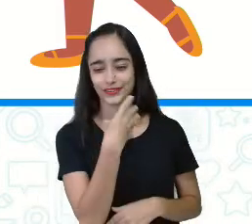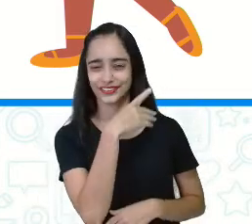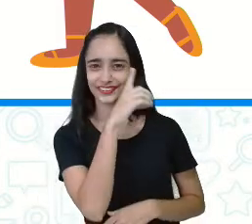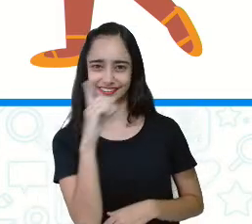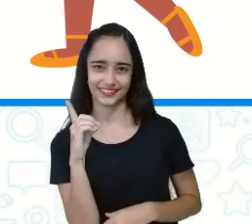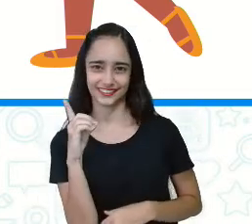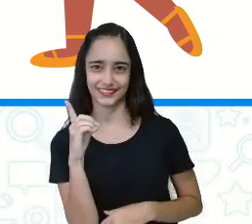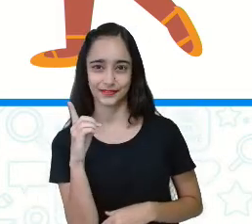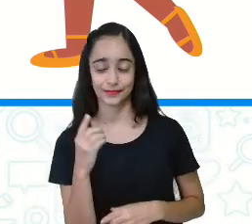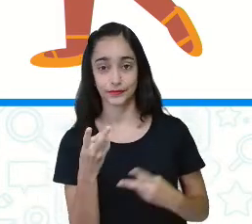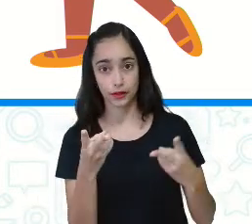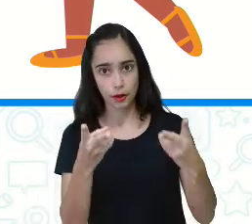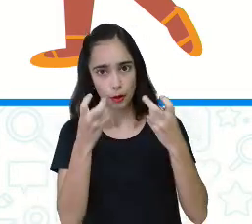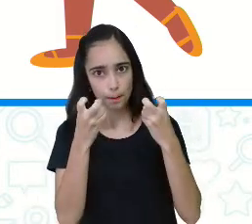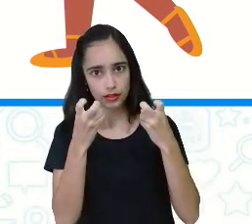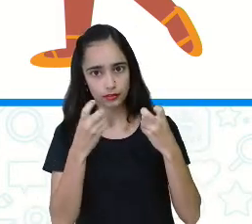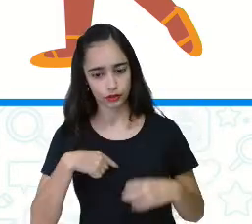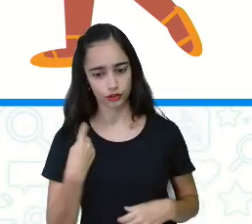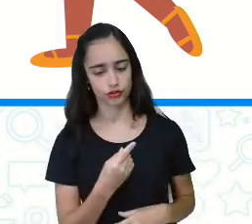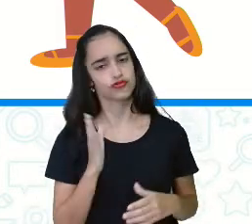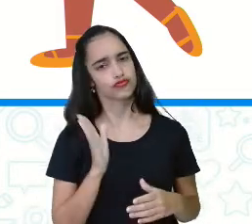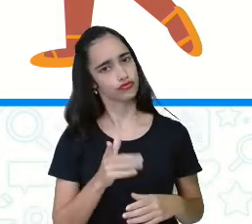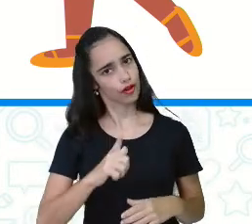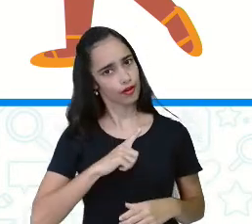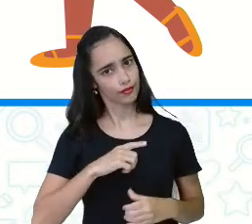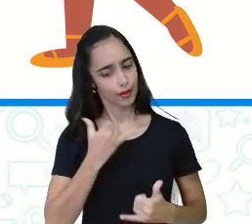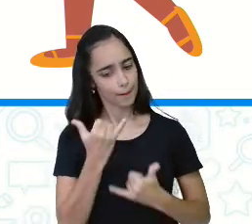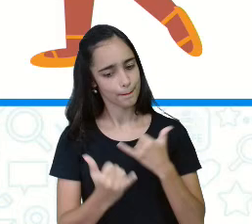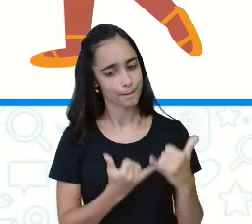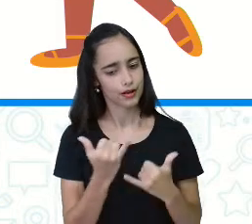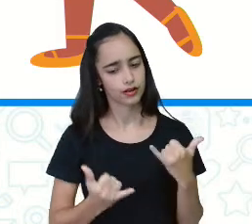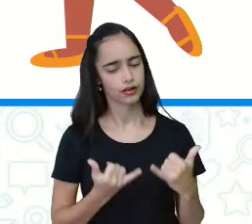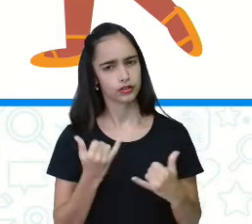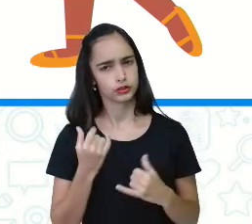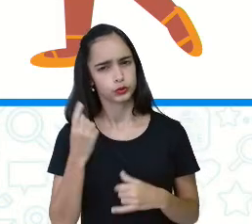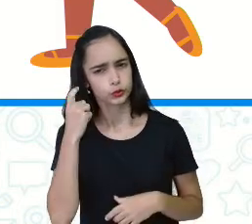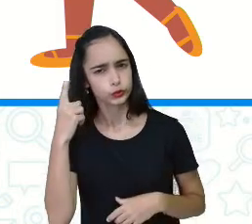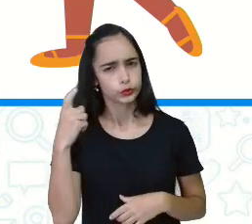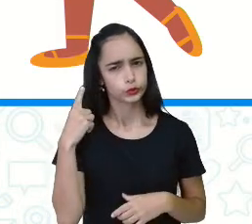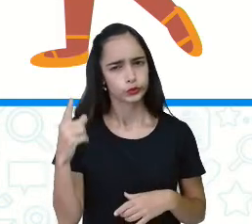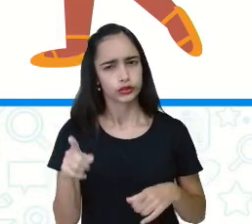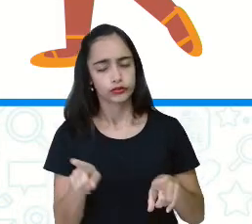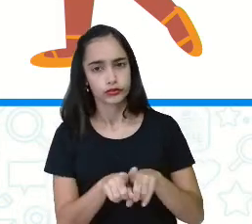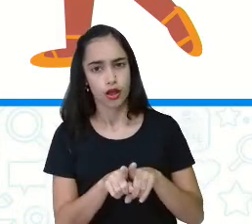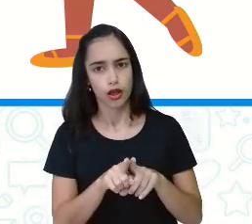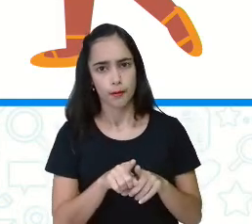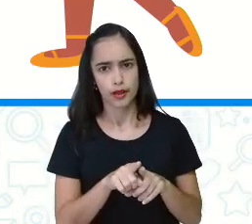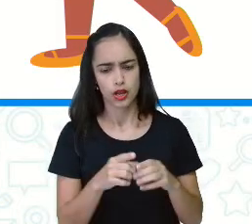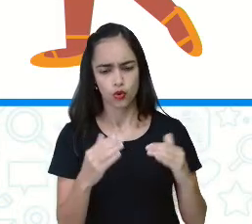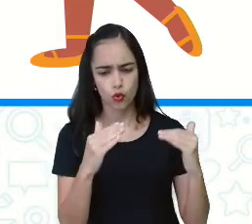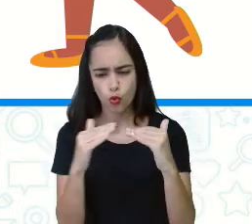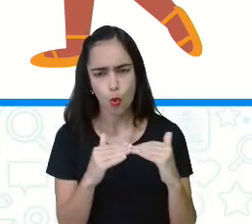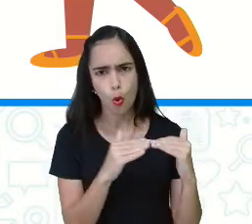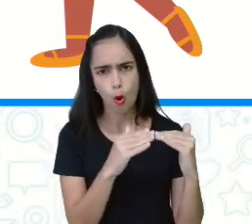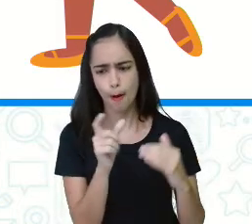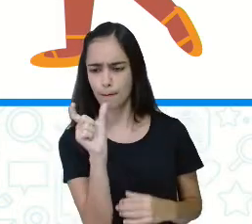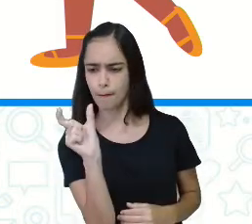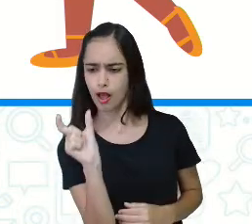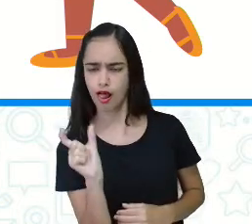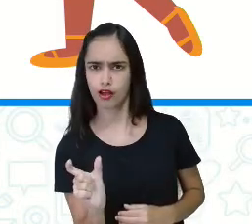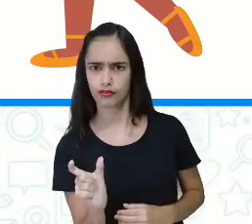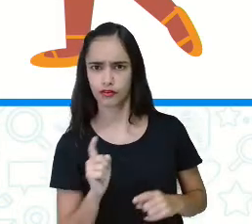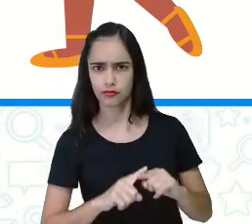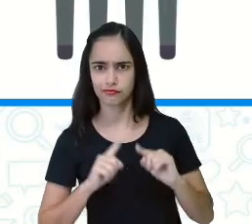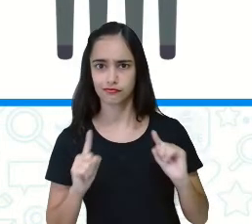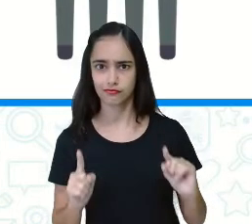uma brincadeira aí com os sons. A presença de rima bem presente nesse poema. Mas vamos fazer a